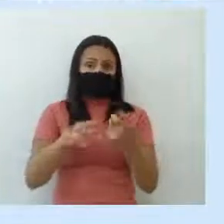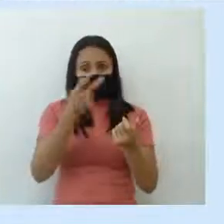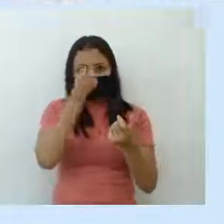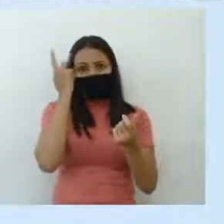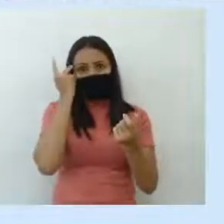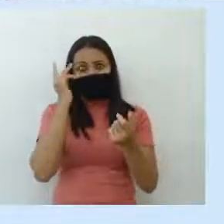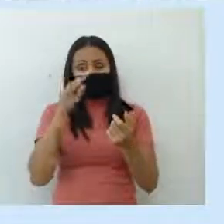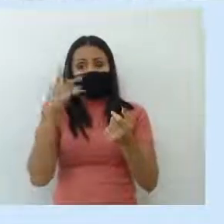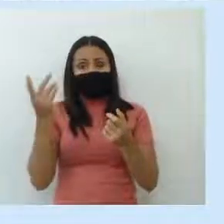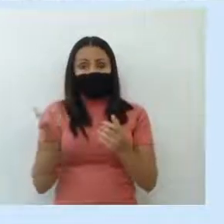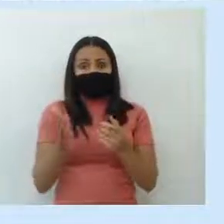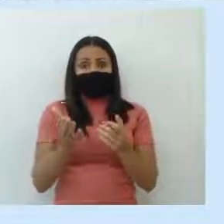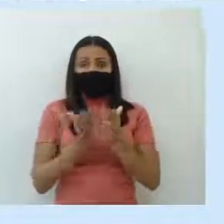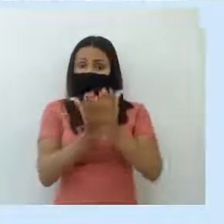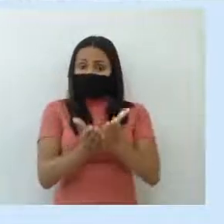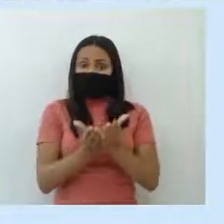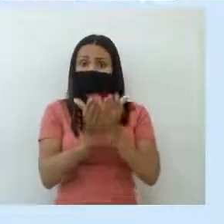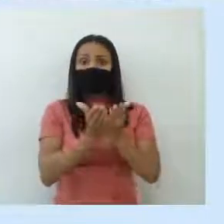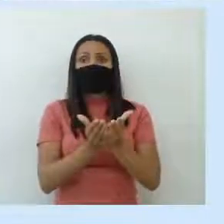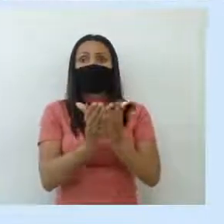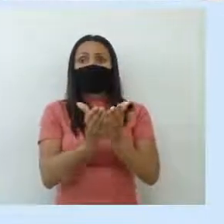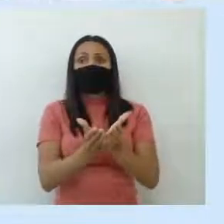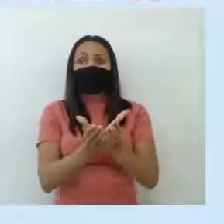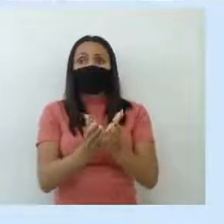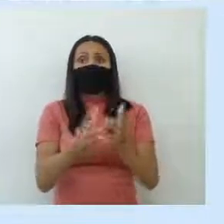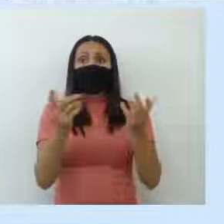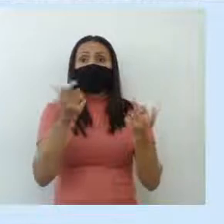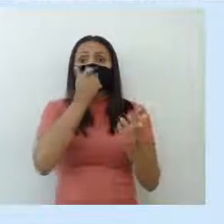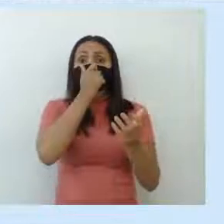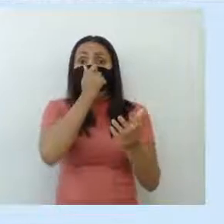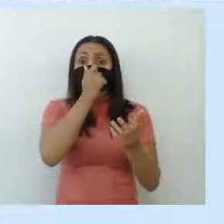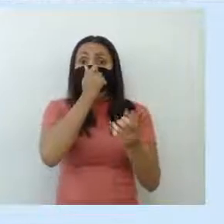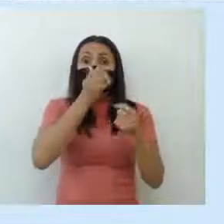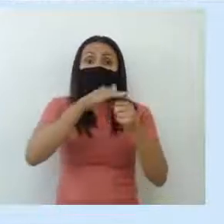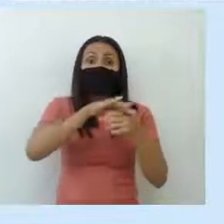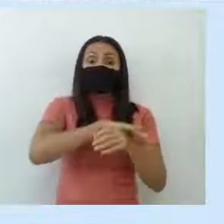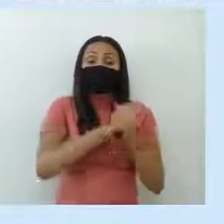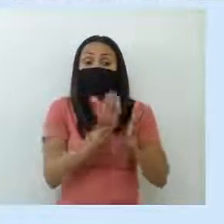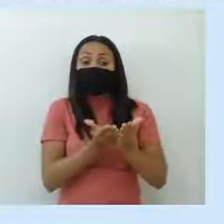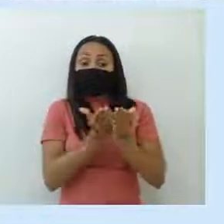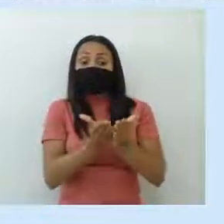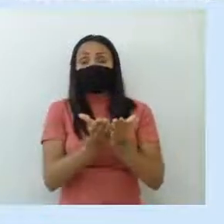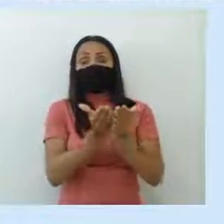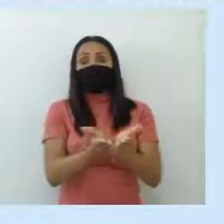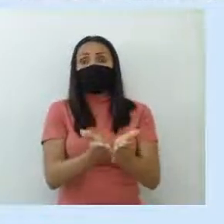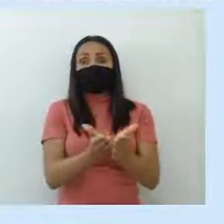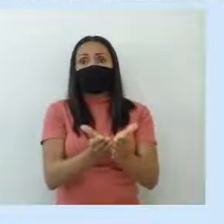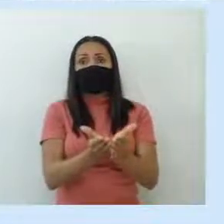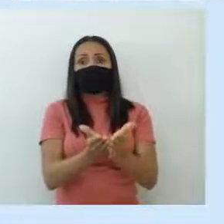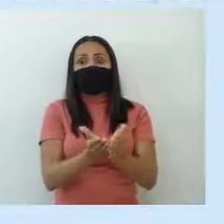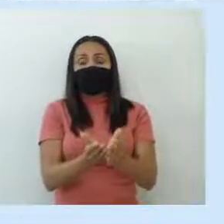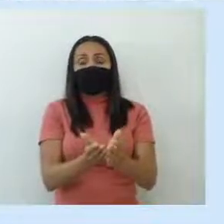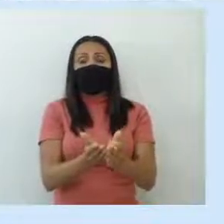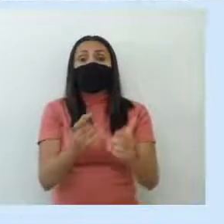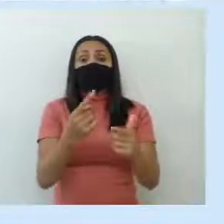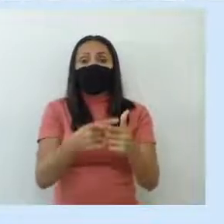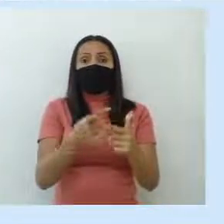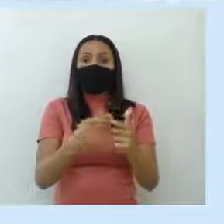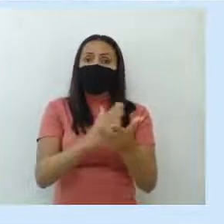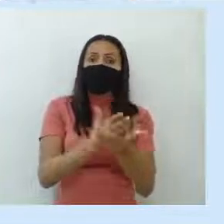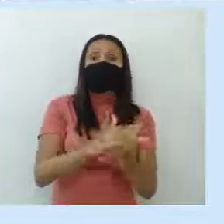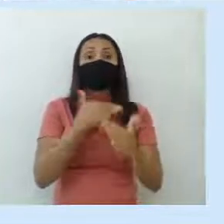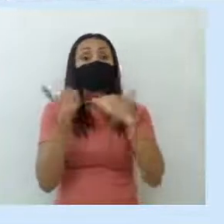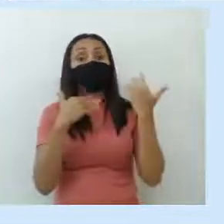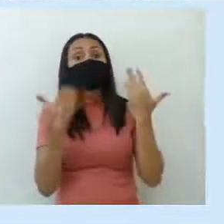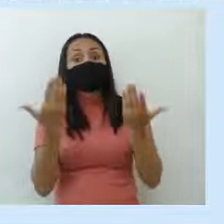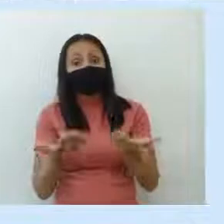Durante a viagem, e assim superlotavam suas embarcações, porque uma viagem entre